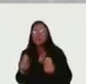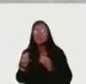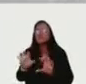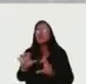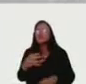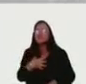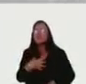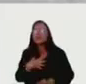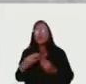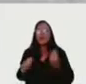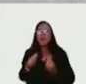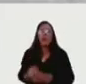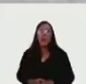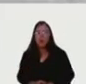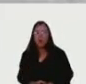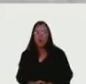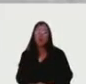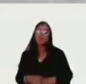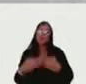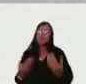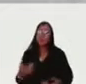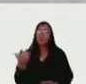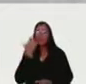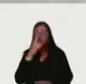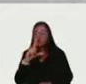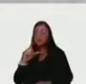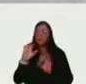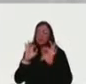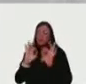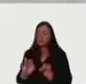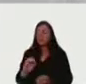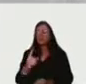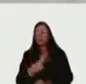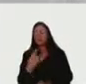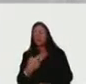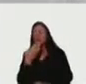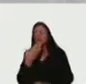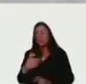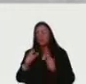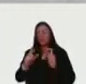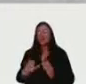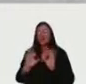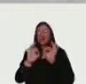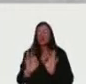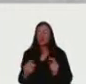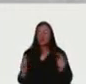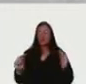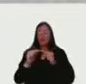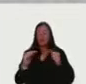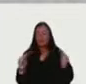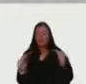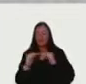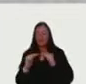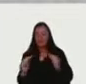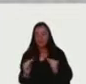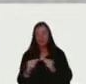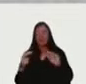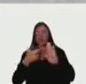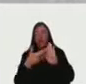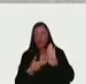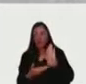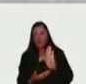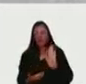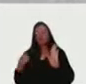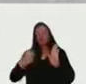legislatura, consiga fazer a intervenção e solicitar um local adequado mediante aquilo que for regras e critérios a